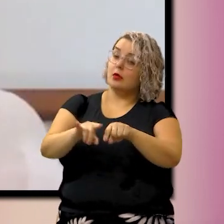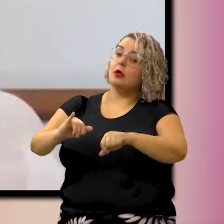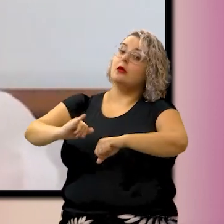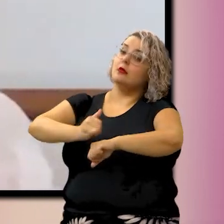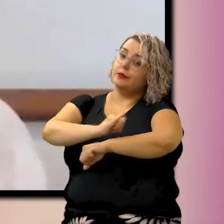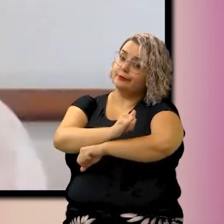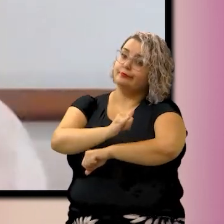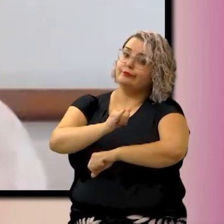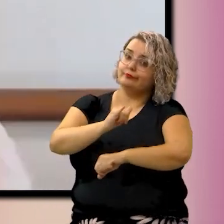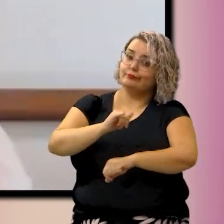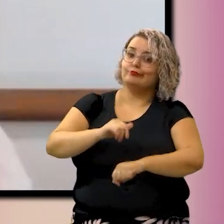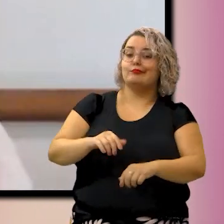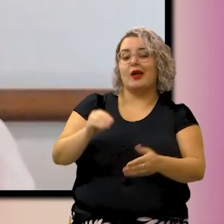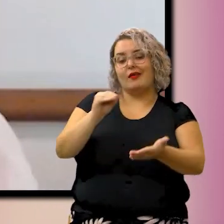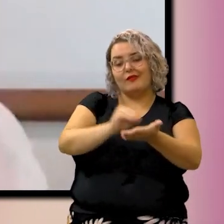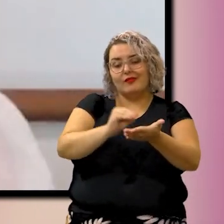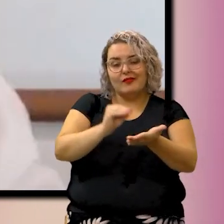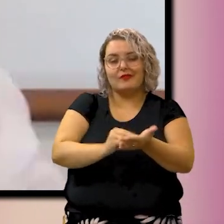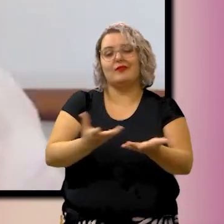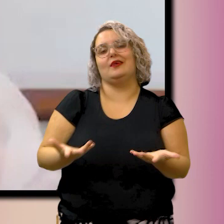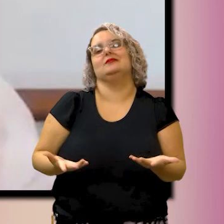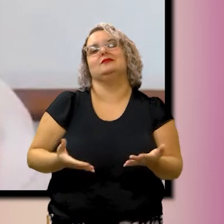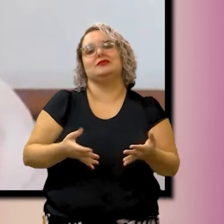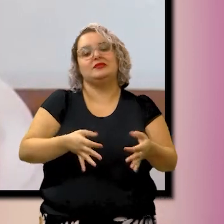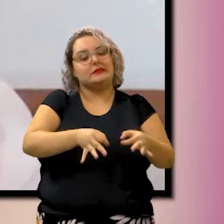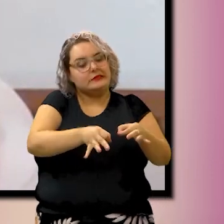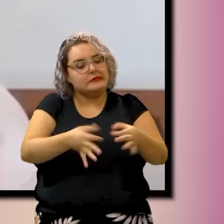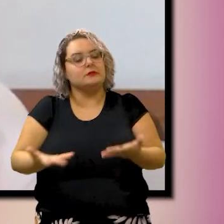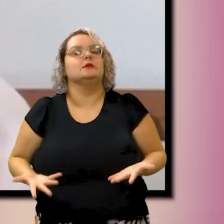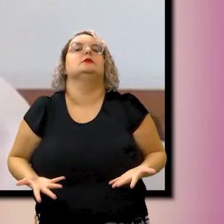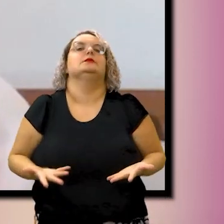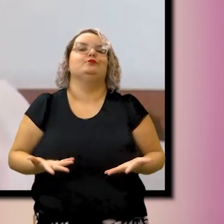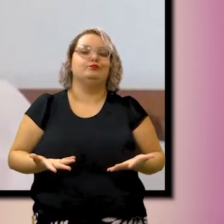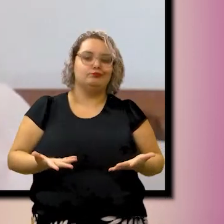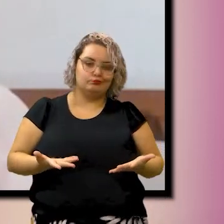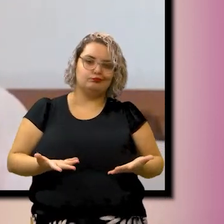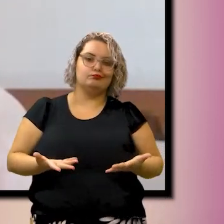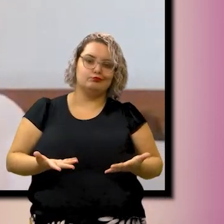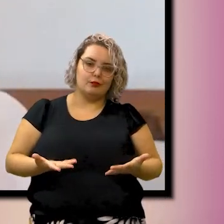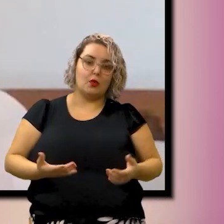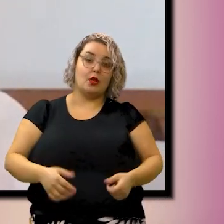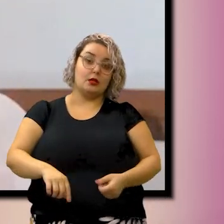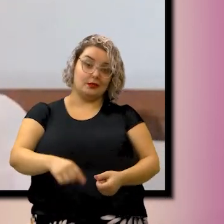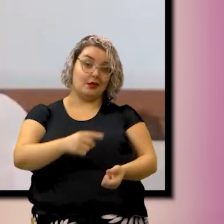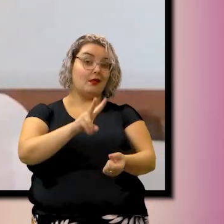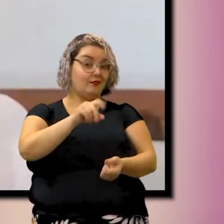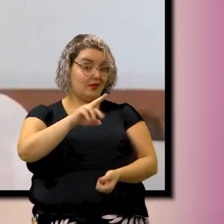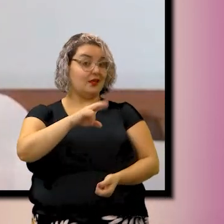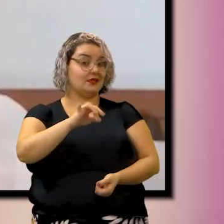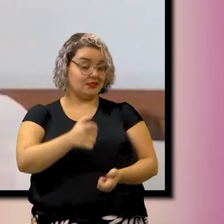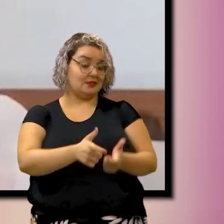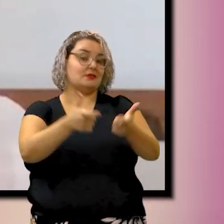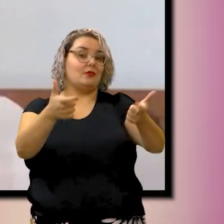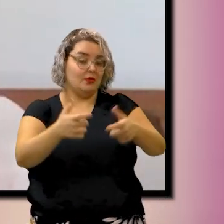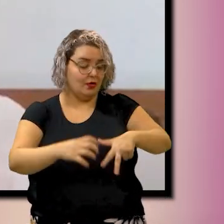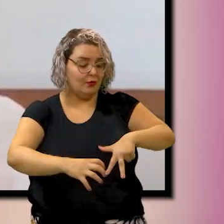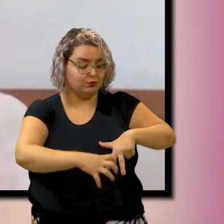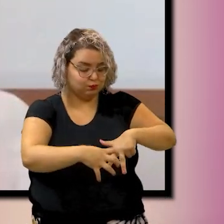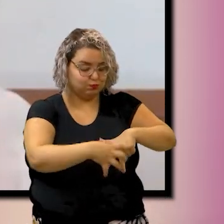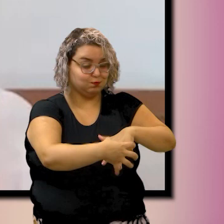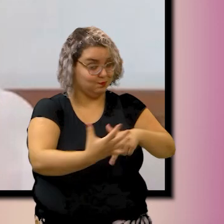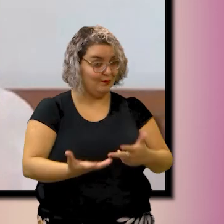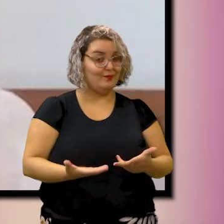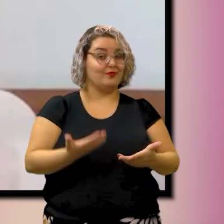também ter alguma desregulação hormonal que piora a situação das varizes. Então, a obesidade ela é um fator de risco para varizes,